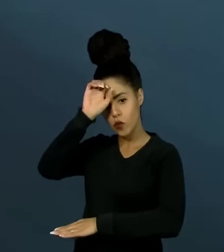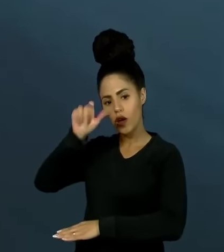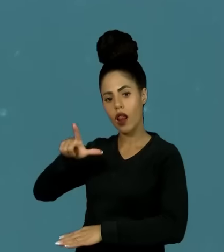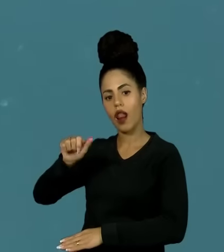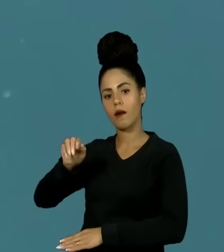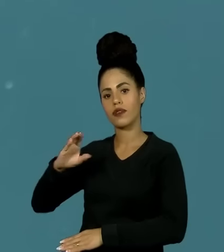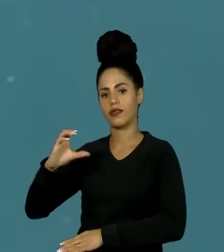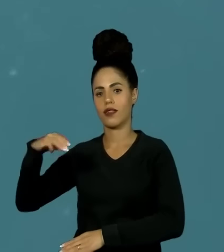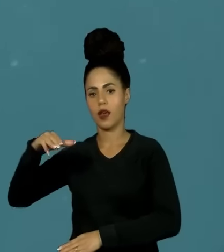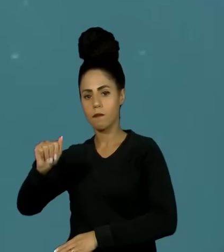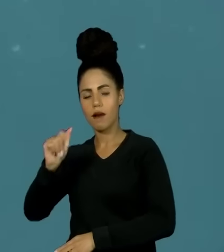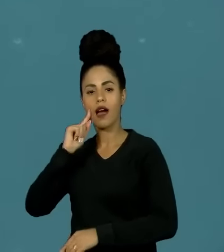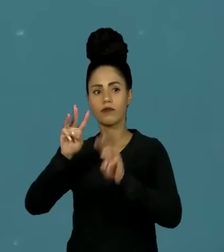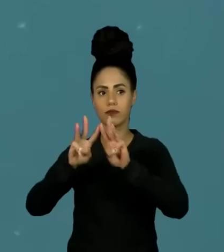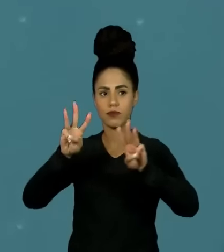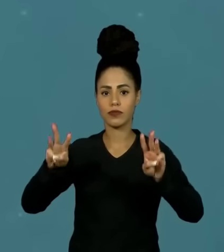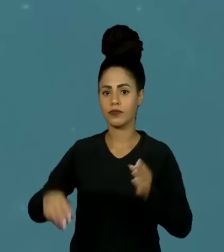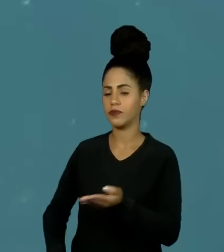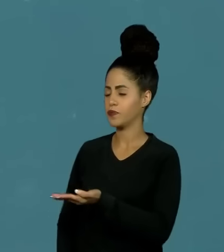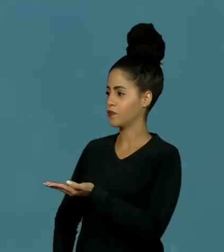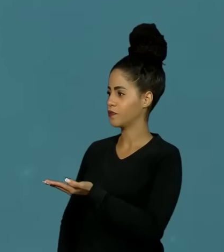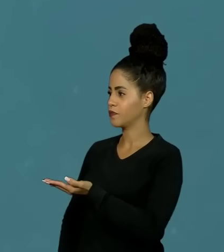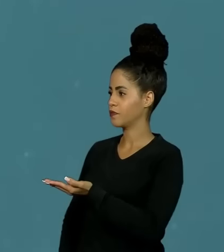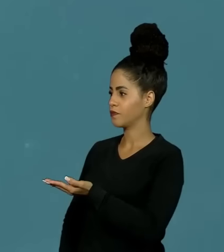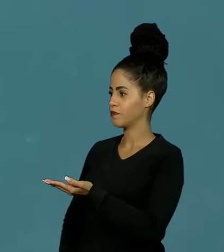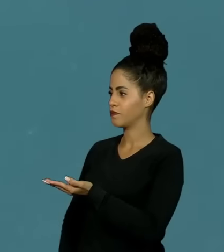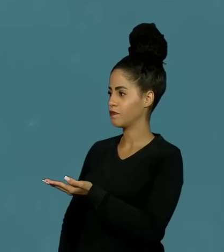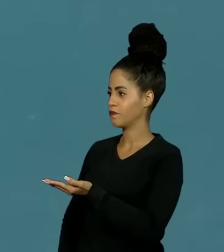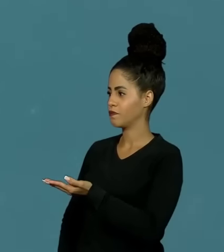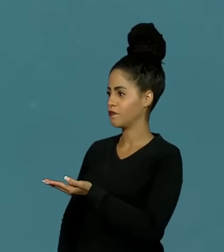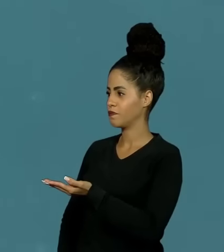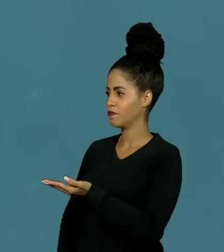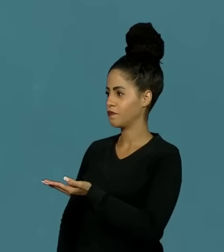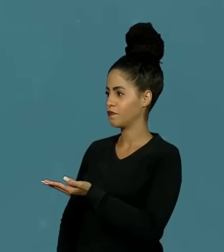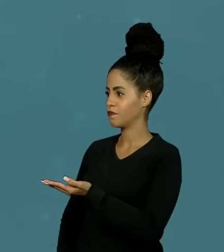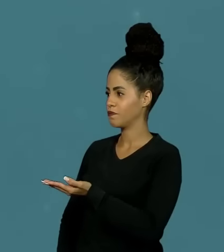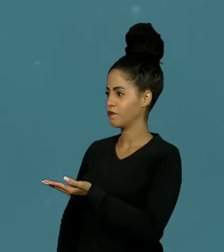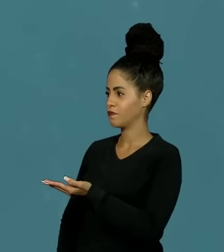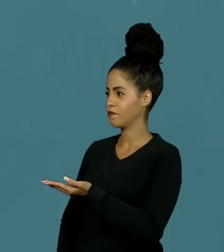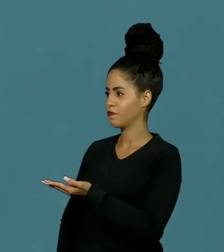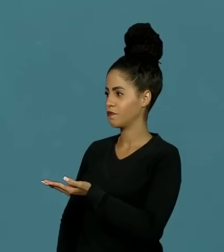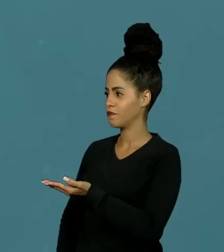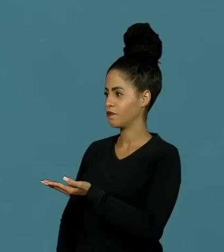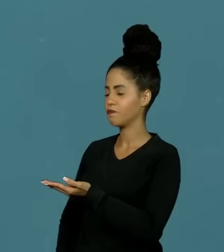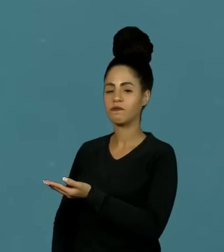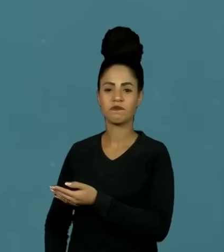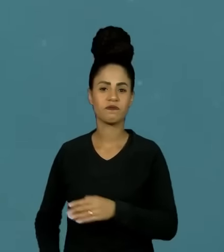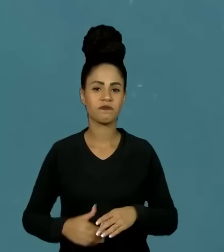Labicema. É só acessar sotalia.com.br na aba Extensão Cultural.